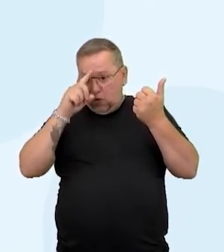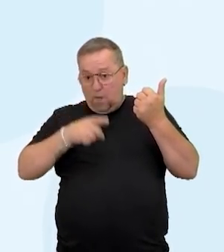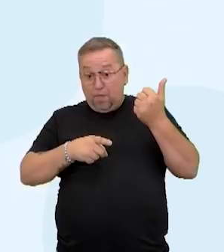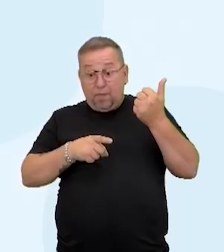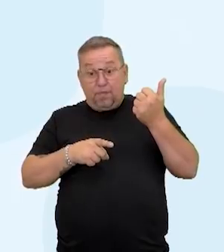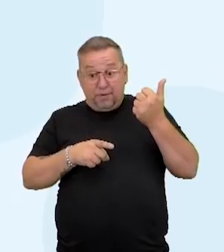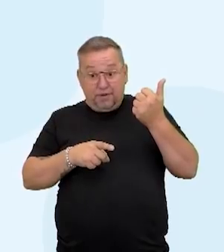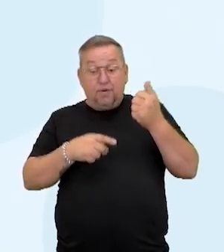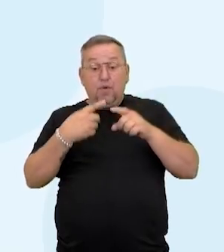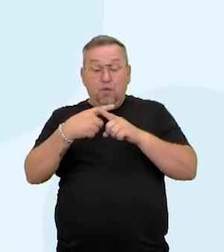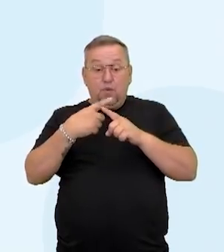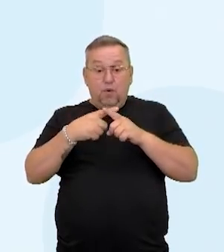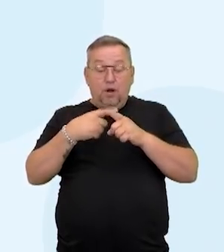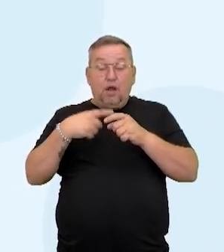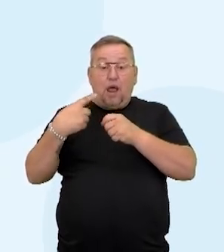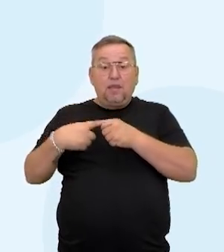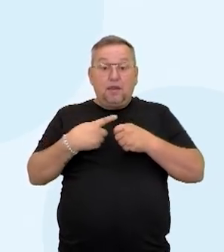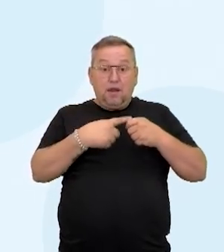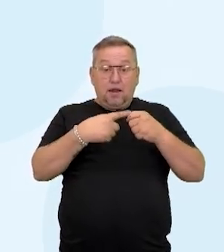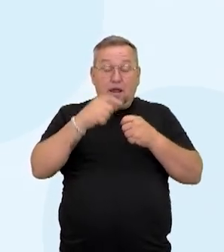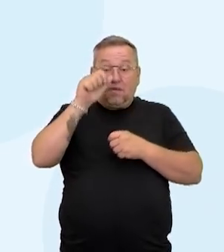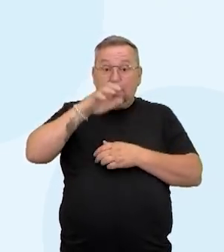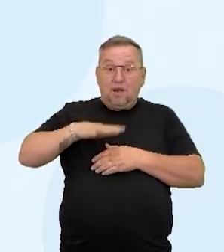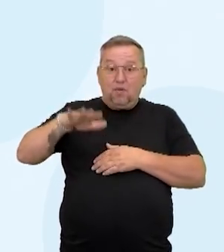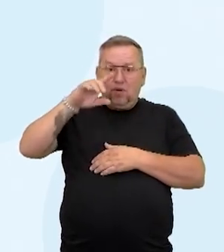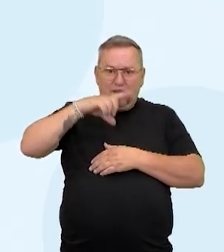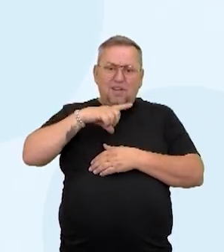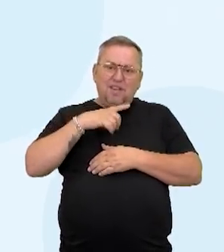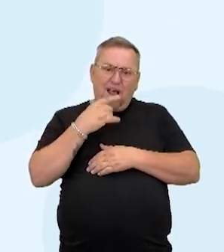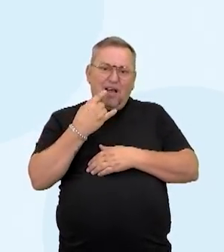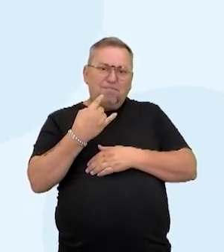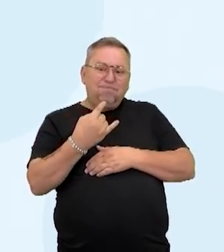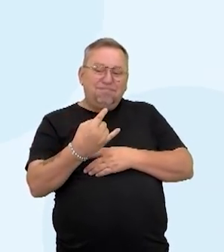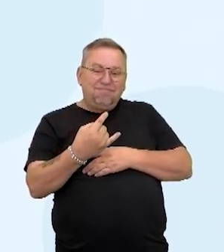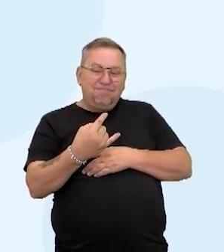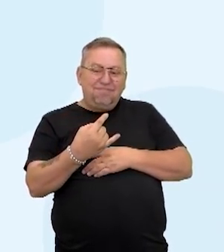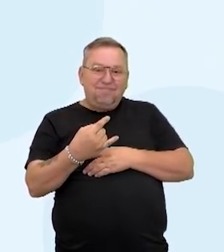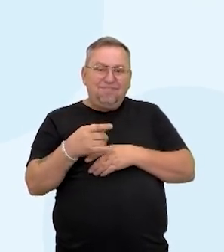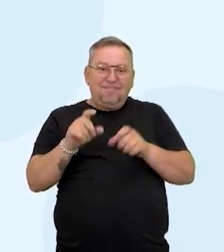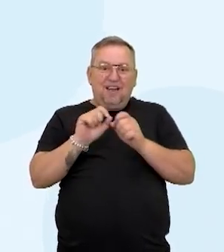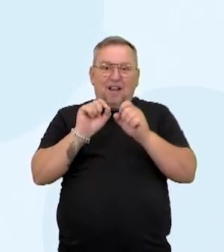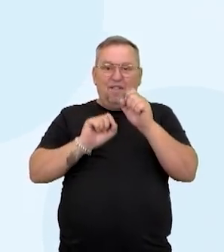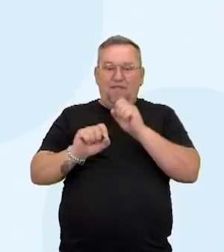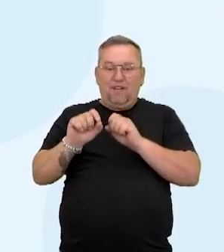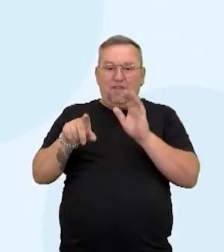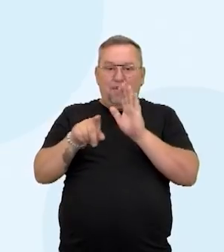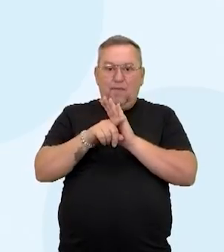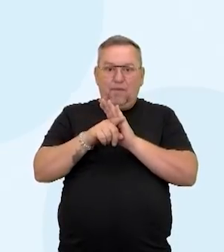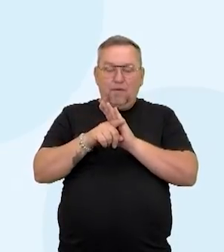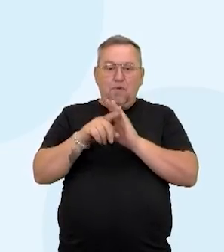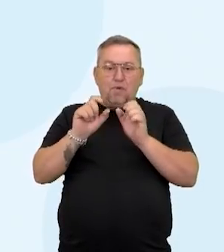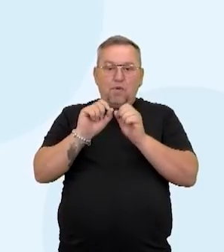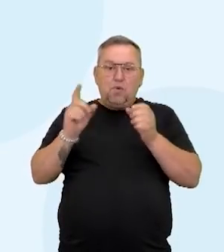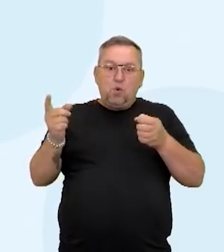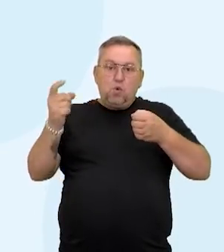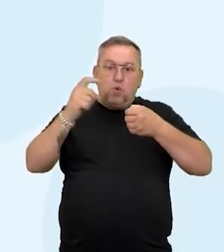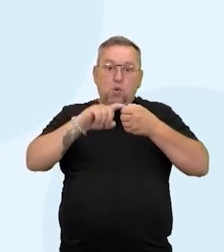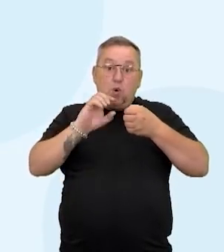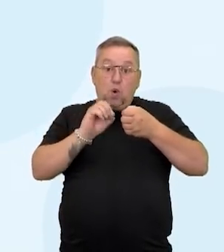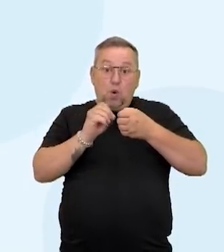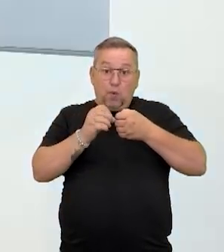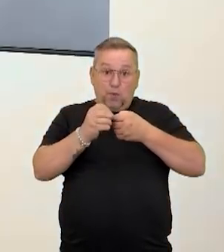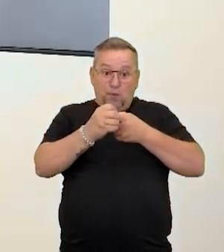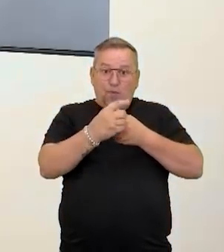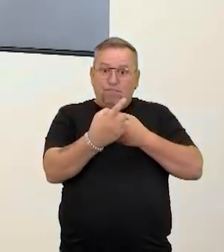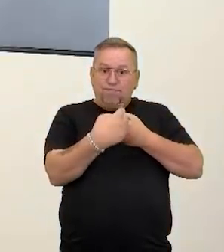domínio. Até porque as metrópoles nacionais, elas têm os seus atrativos, né, então elas fazem tanto ligações conurbadas com municípios